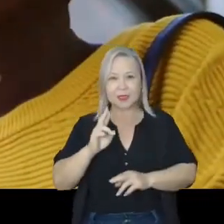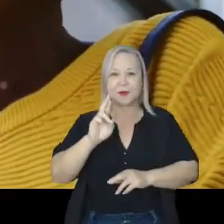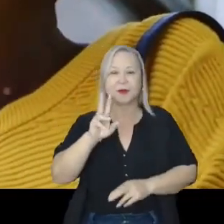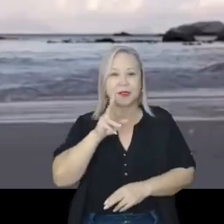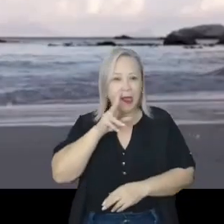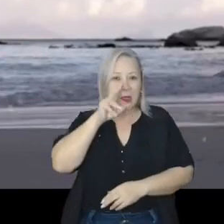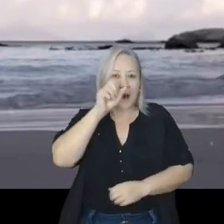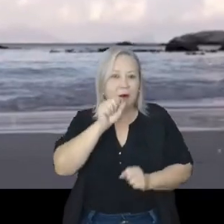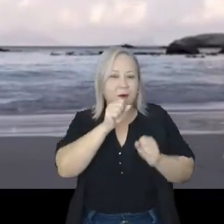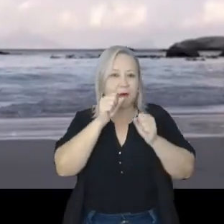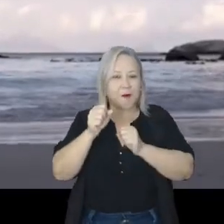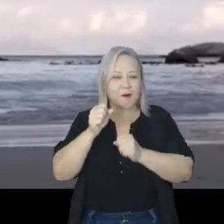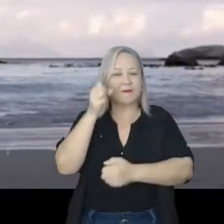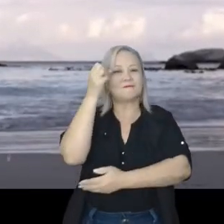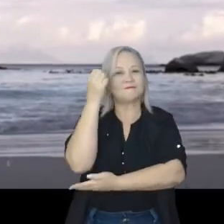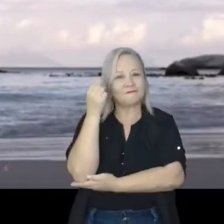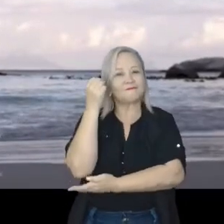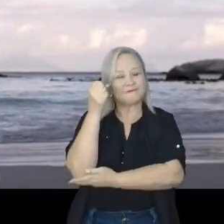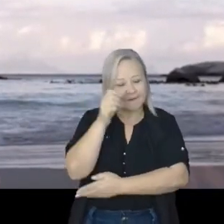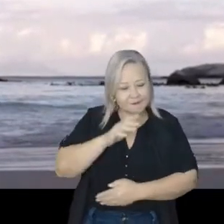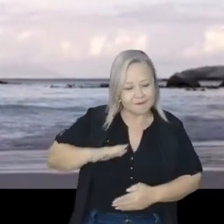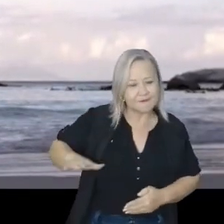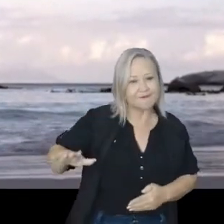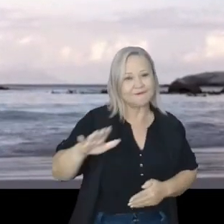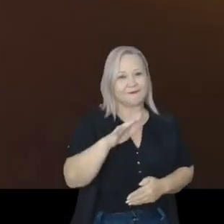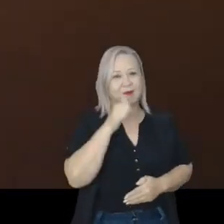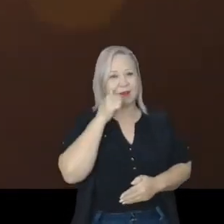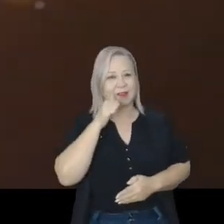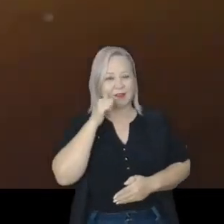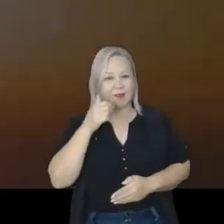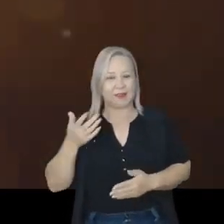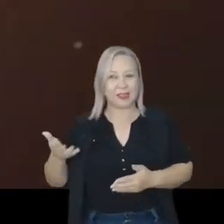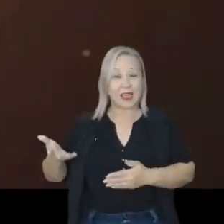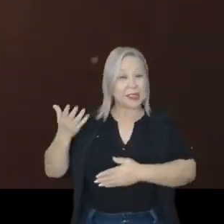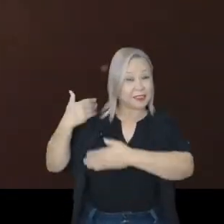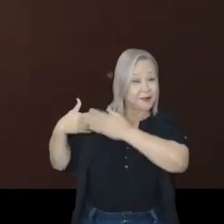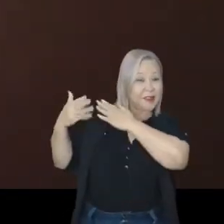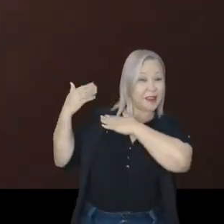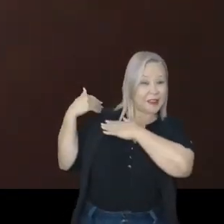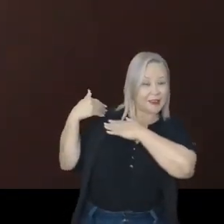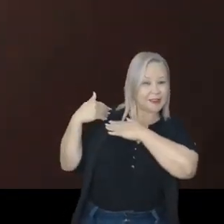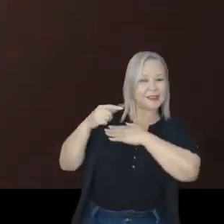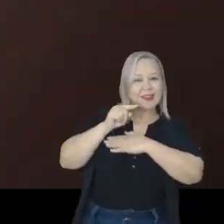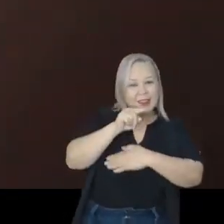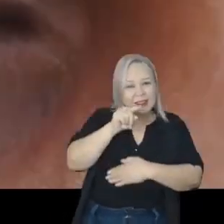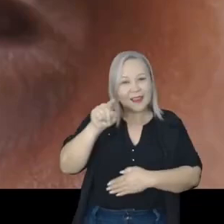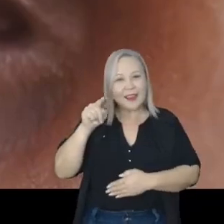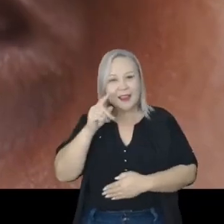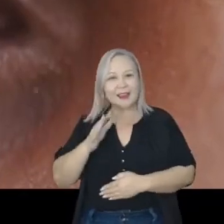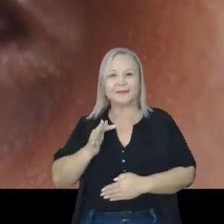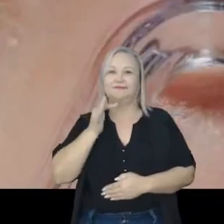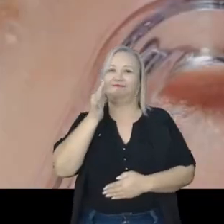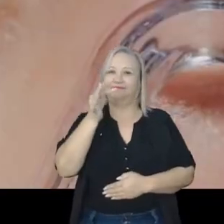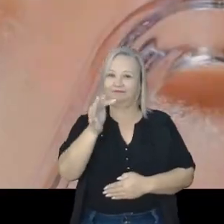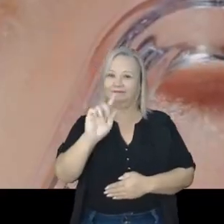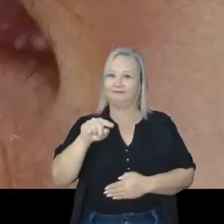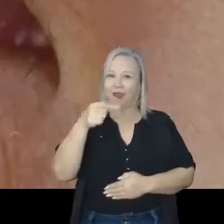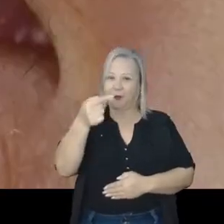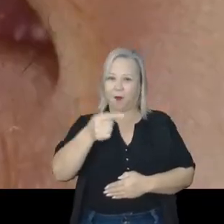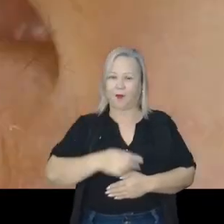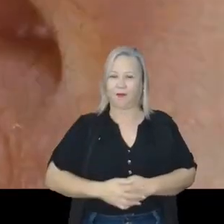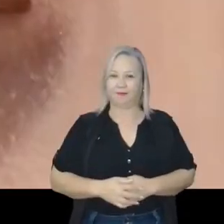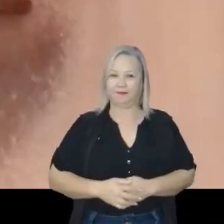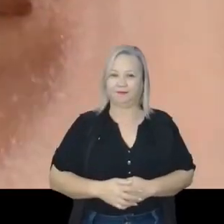força e a resistência de todas nós, das que vieram antes e por aquelas que virão. Ser mulher